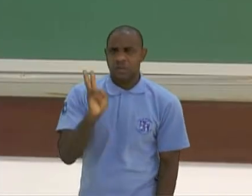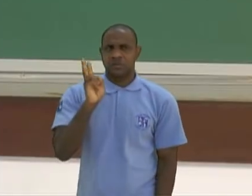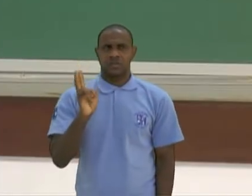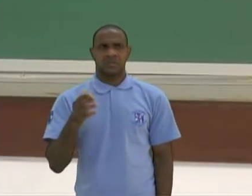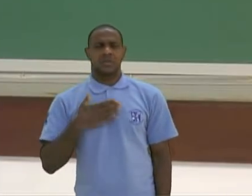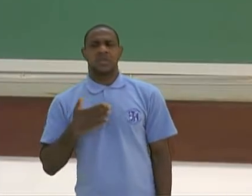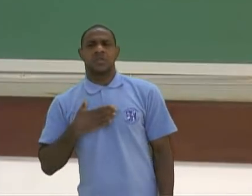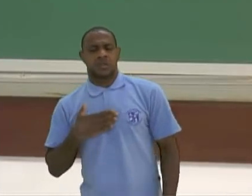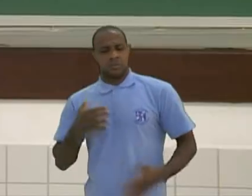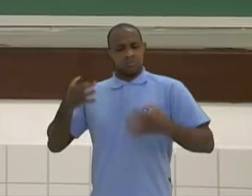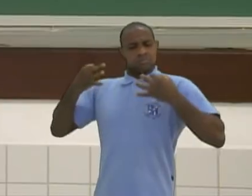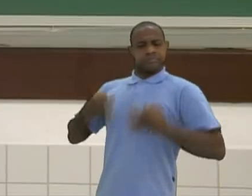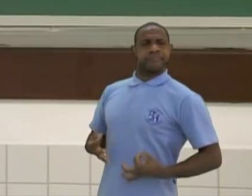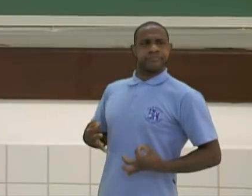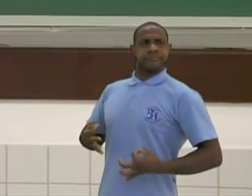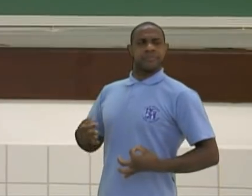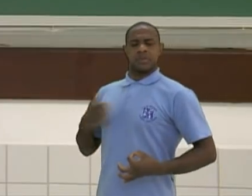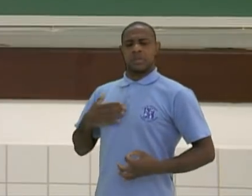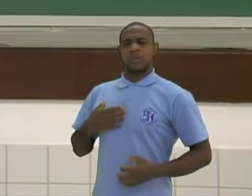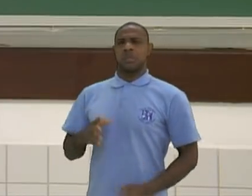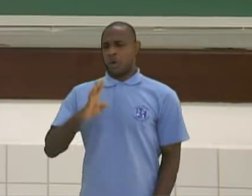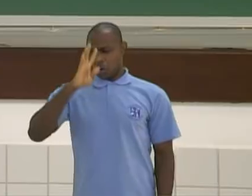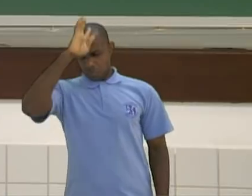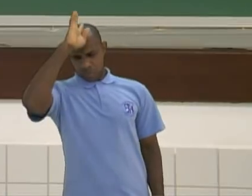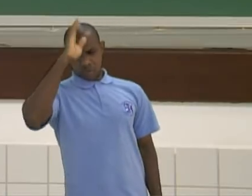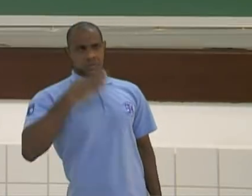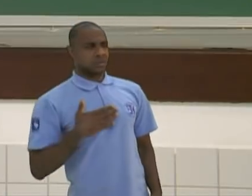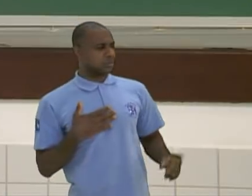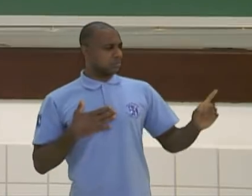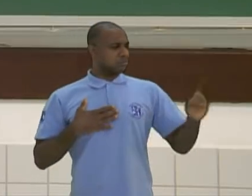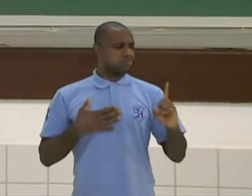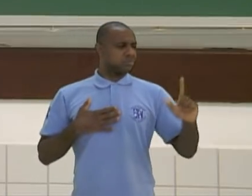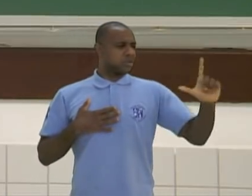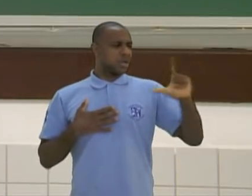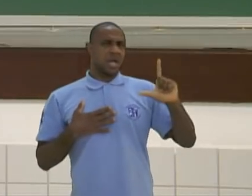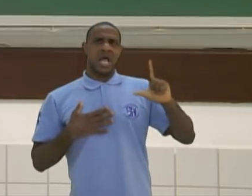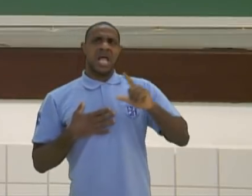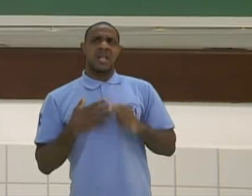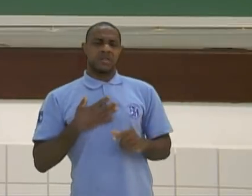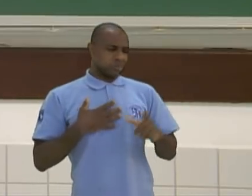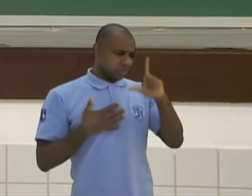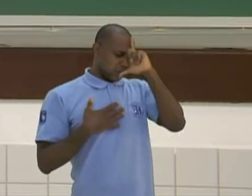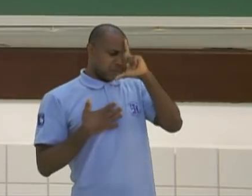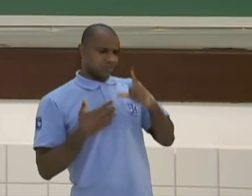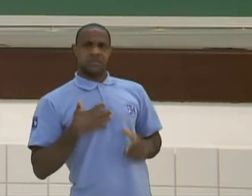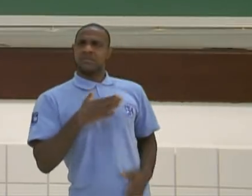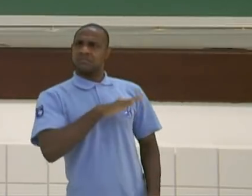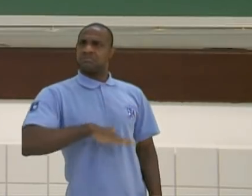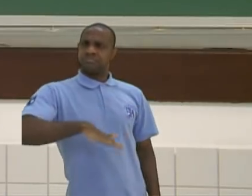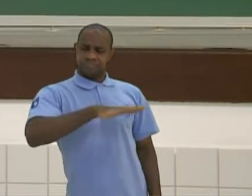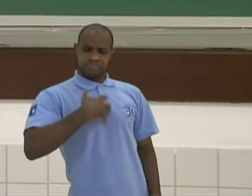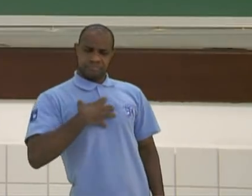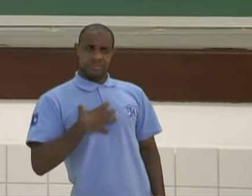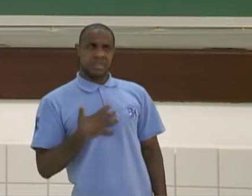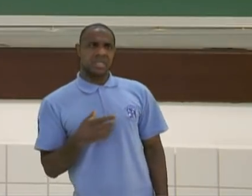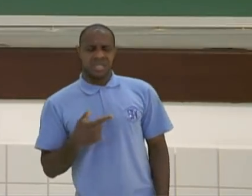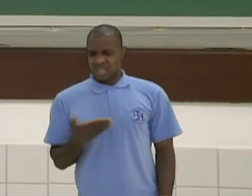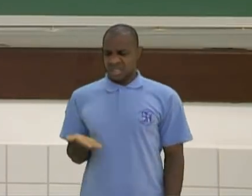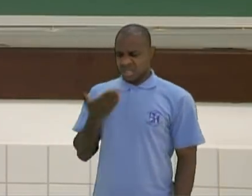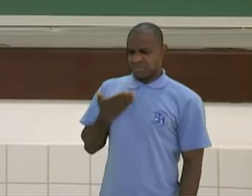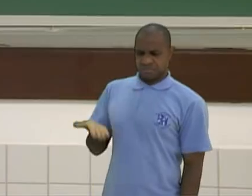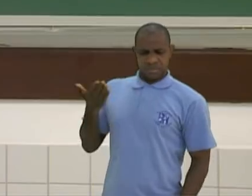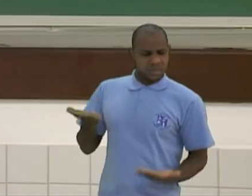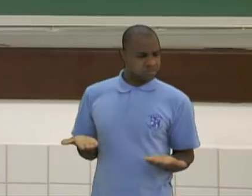somos civilizados, nós somos romanos, nós falamos latim. E esses povos aí, esses bárbaros aí da fronteira lá, que vivem ali no norte da